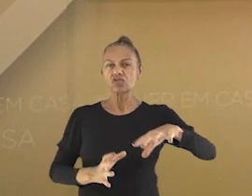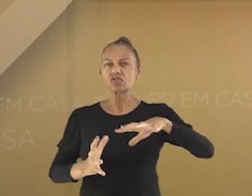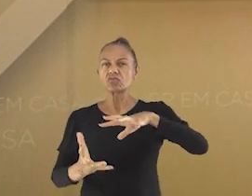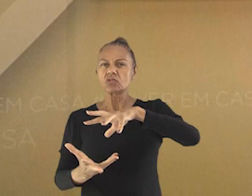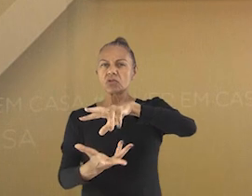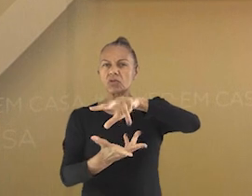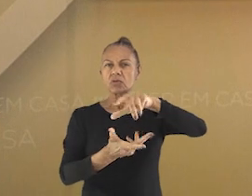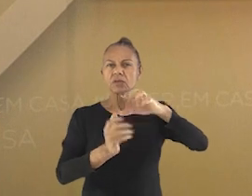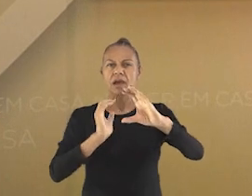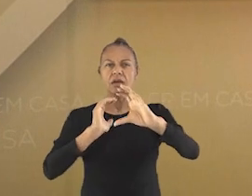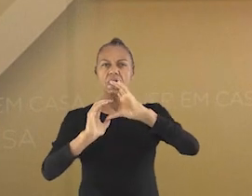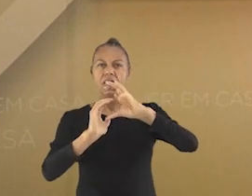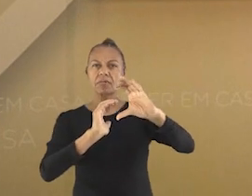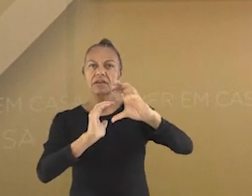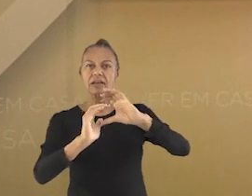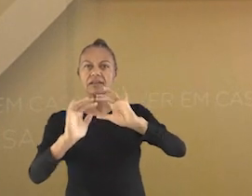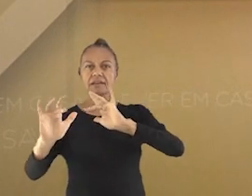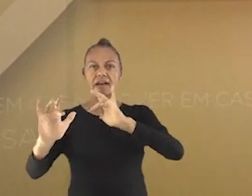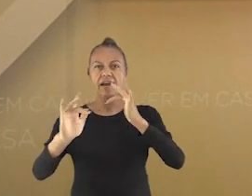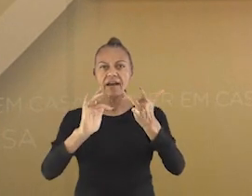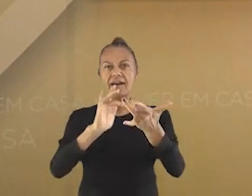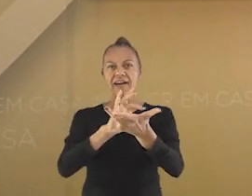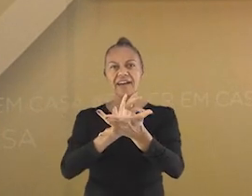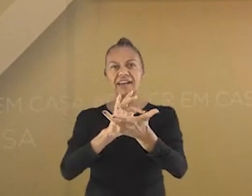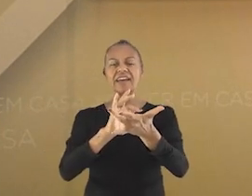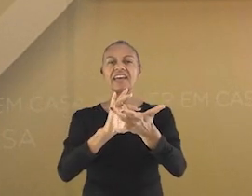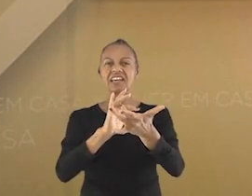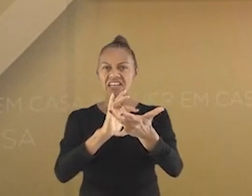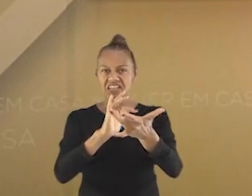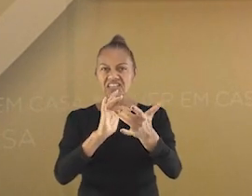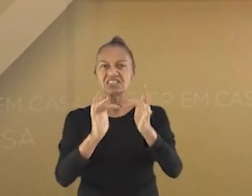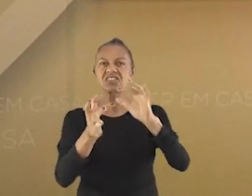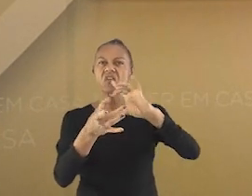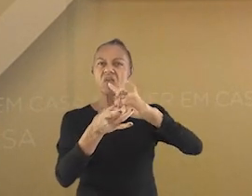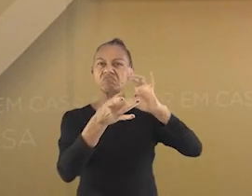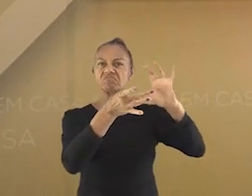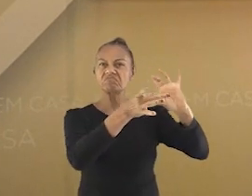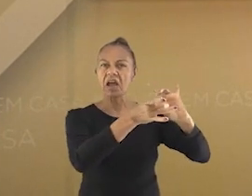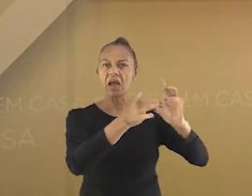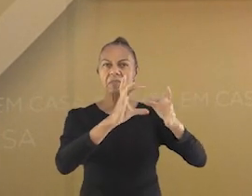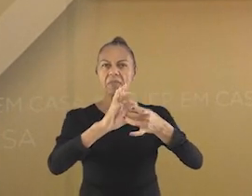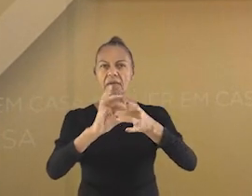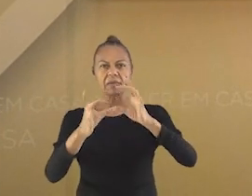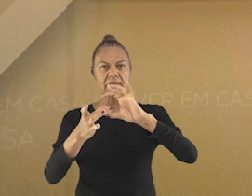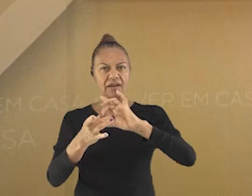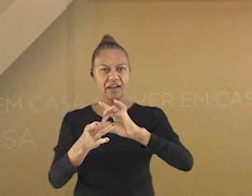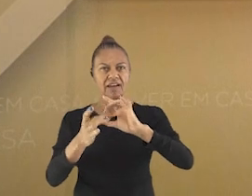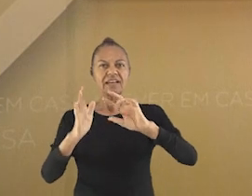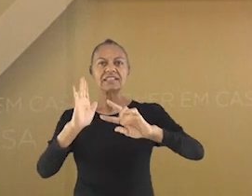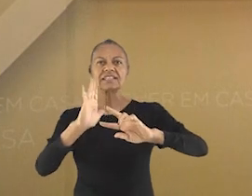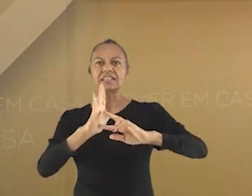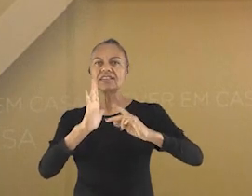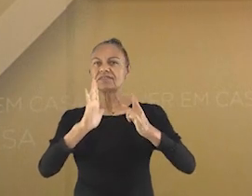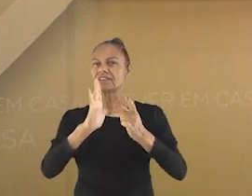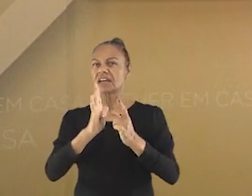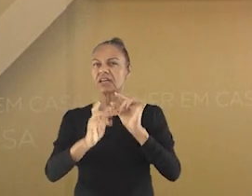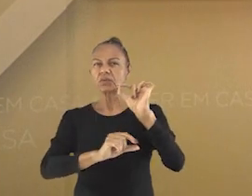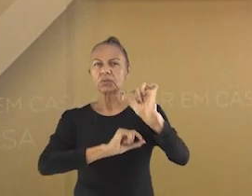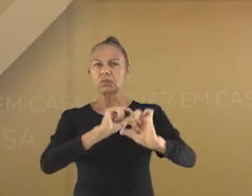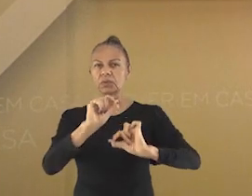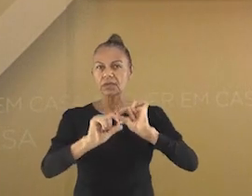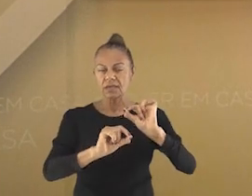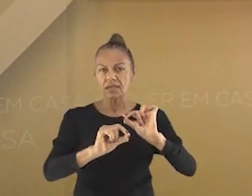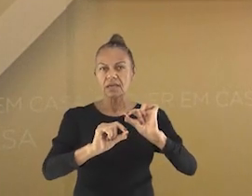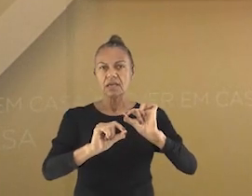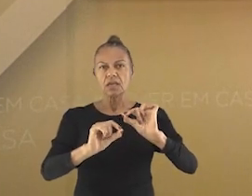as redes de comunicação se mantêm cada vez mais conectadas. Significa que o mundo